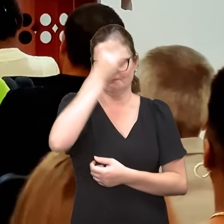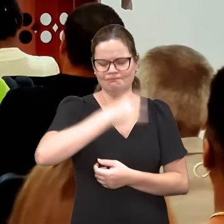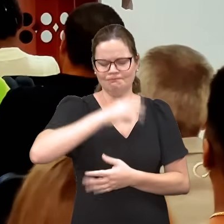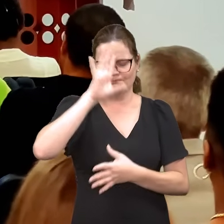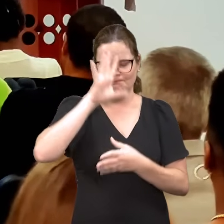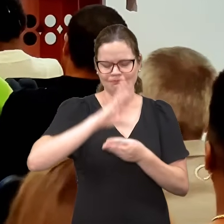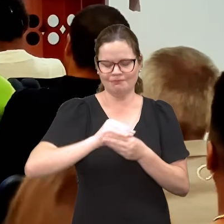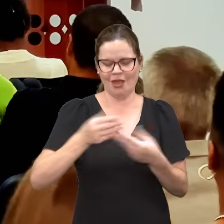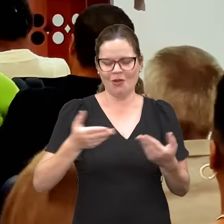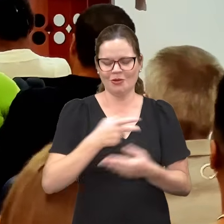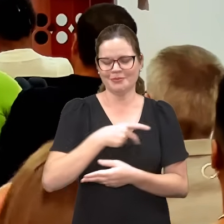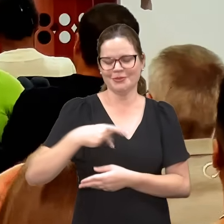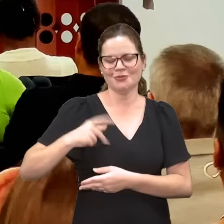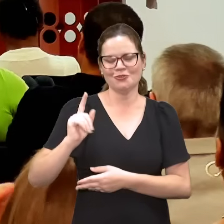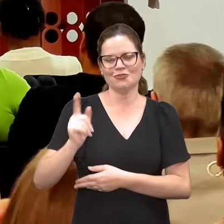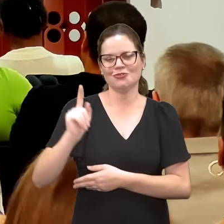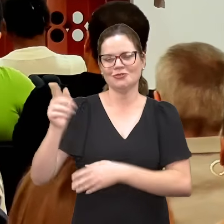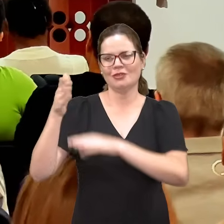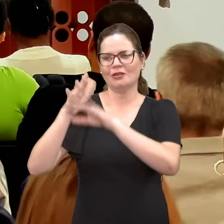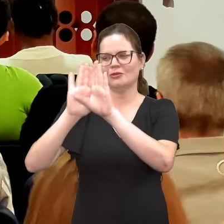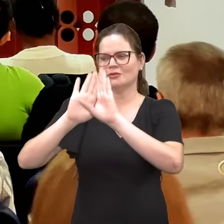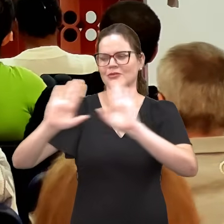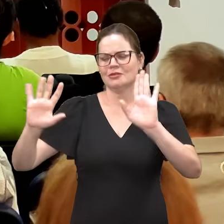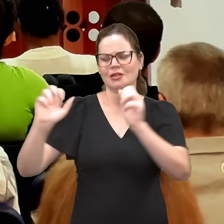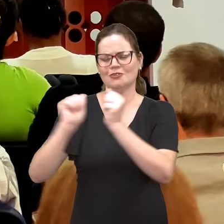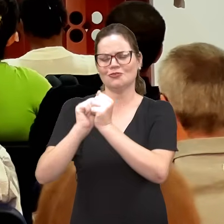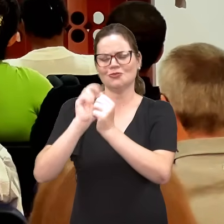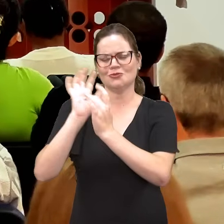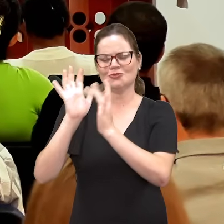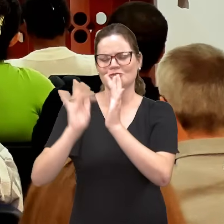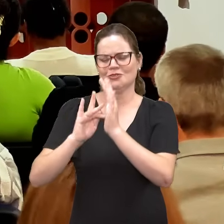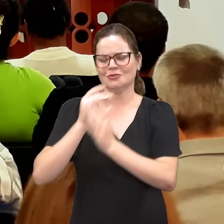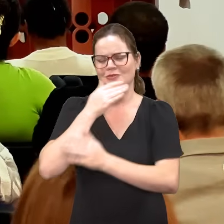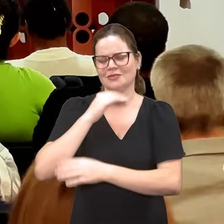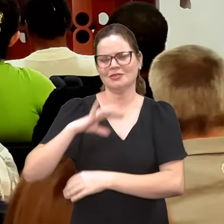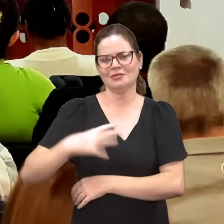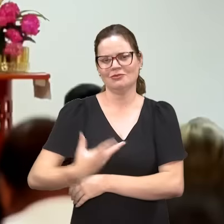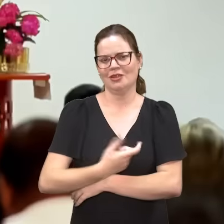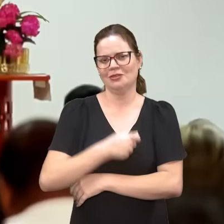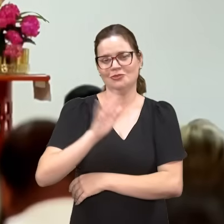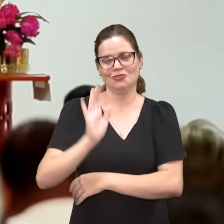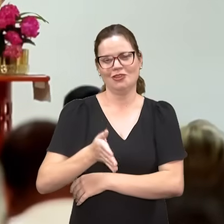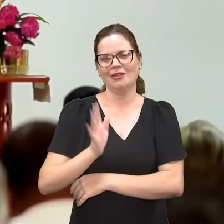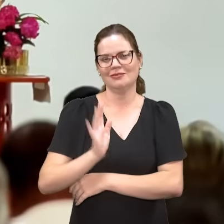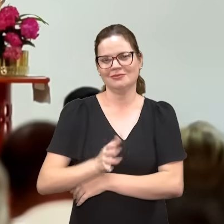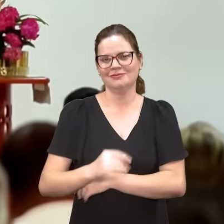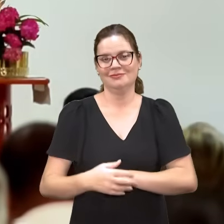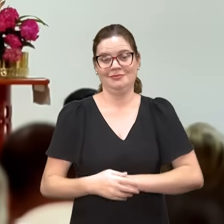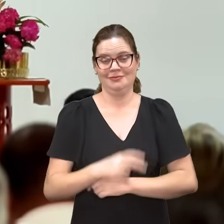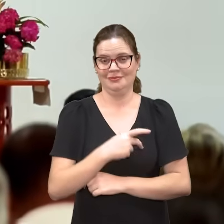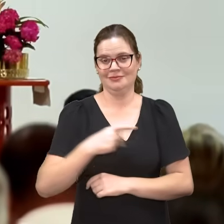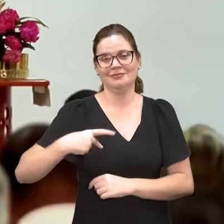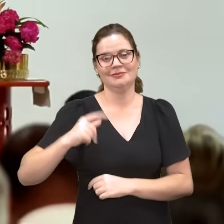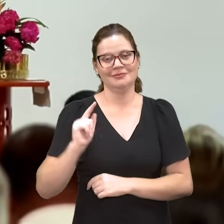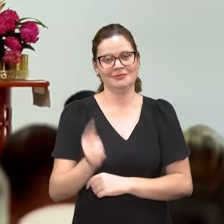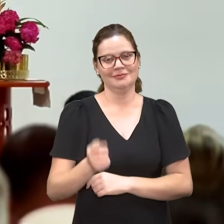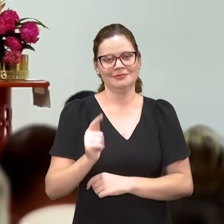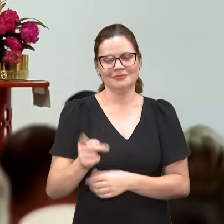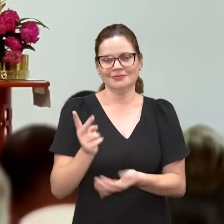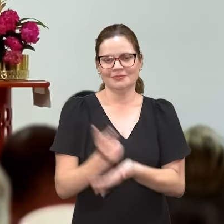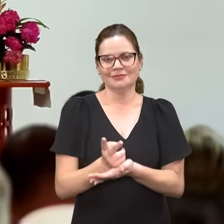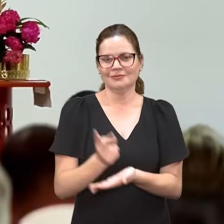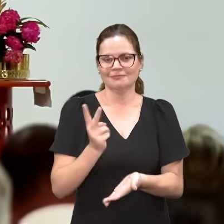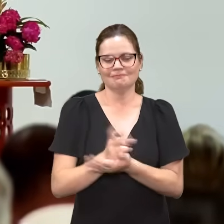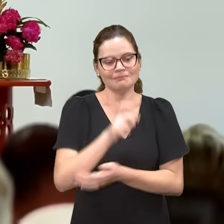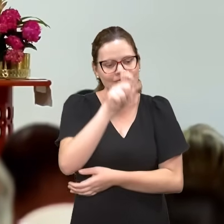saber que neste momento ele se encontra nos braços do nosso Salvador e Senhor Jesus Cristo. O pastor Gedeuti Gueiros